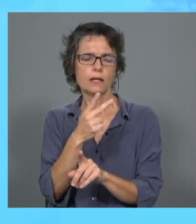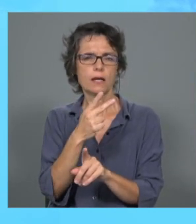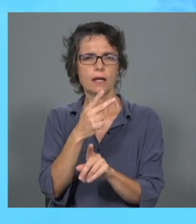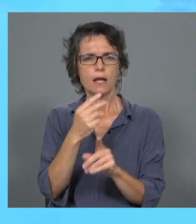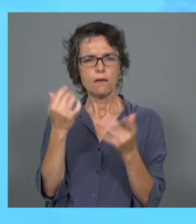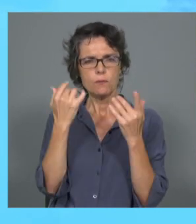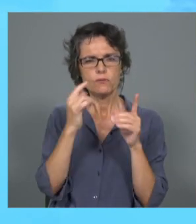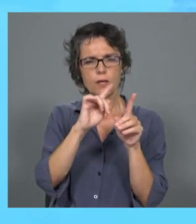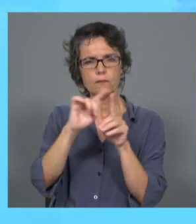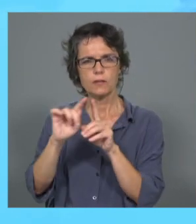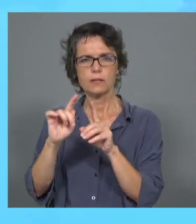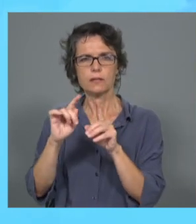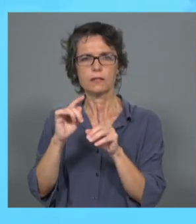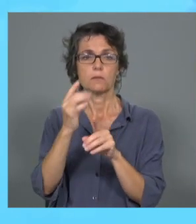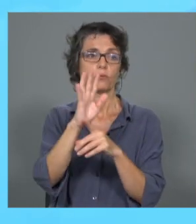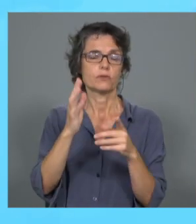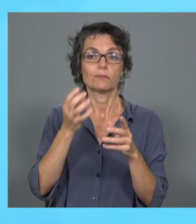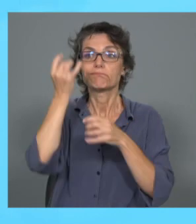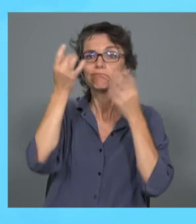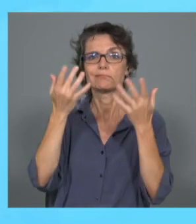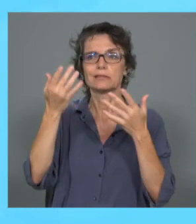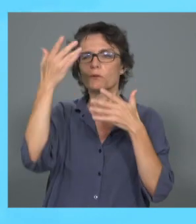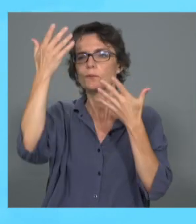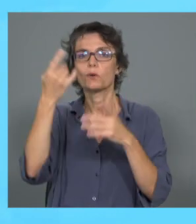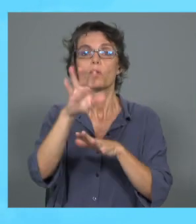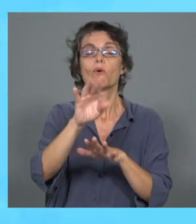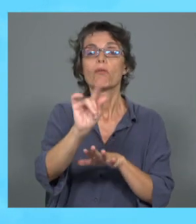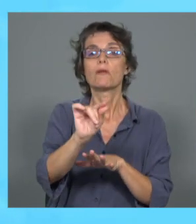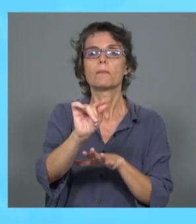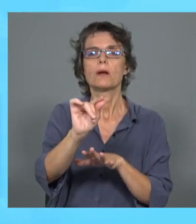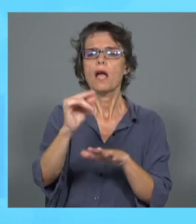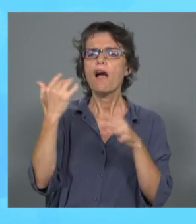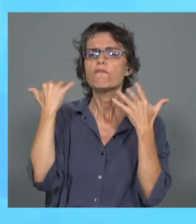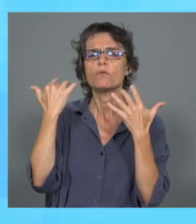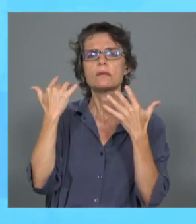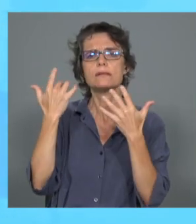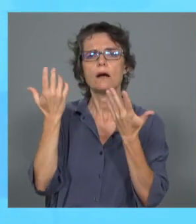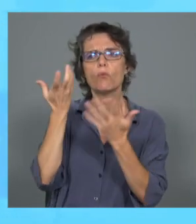o entretenimento, mas também a formação, a informação, há espaço para todas